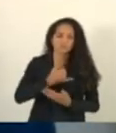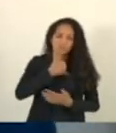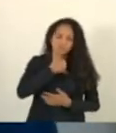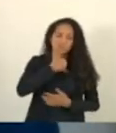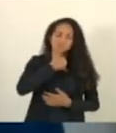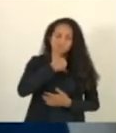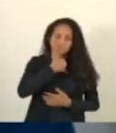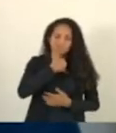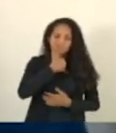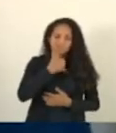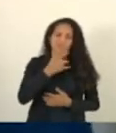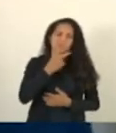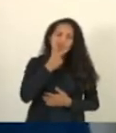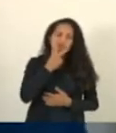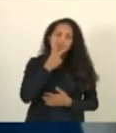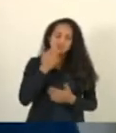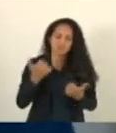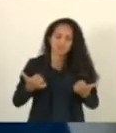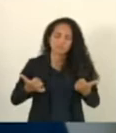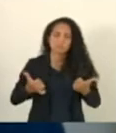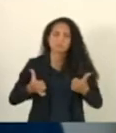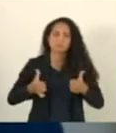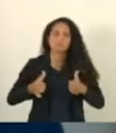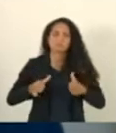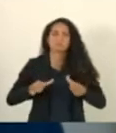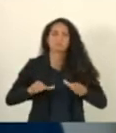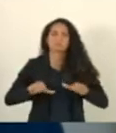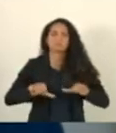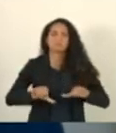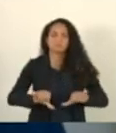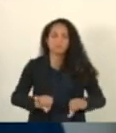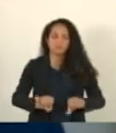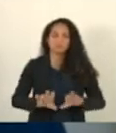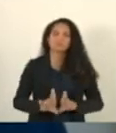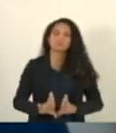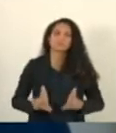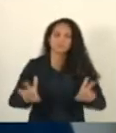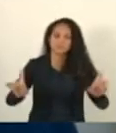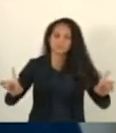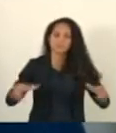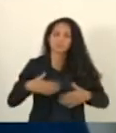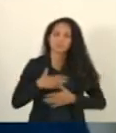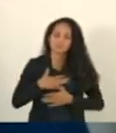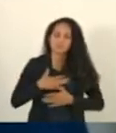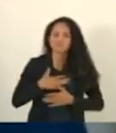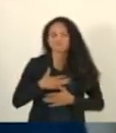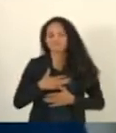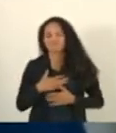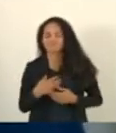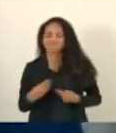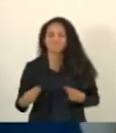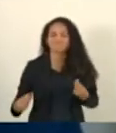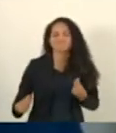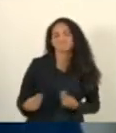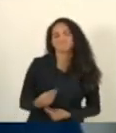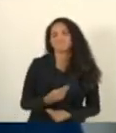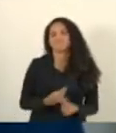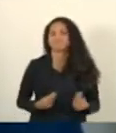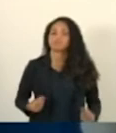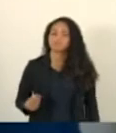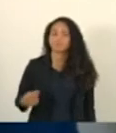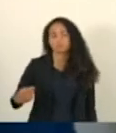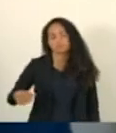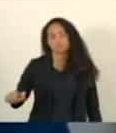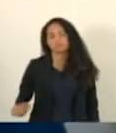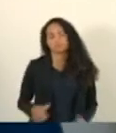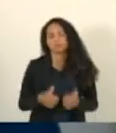Vitória indo por um caminho totalmente diferente do que a gente gostaria que estivesse indo, que é melhorar